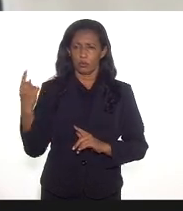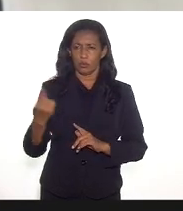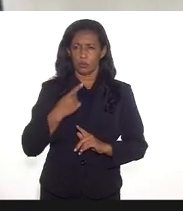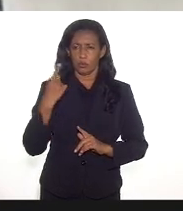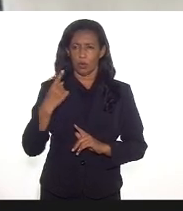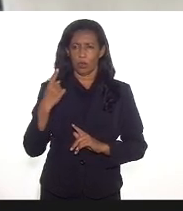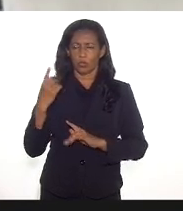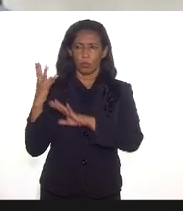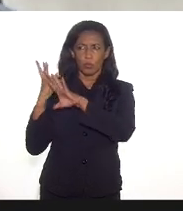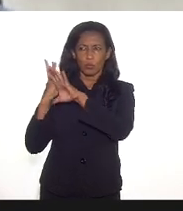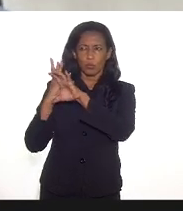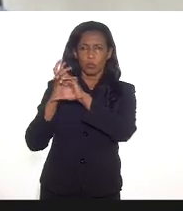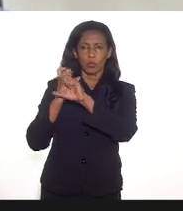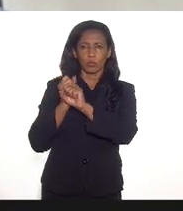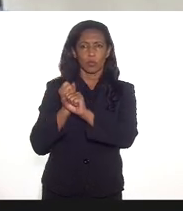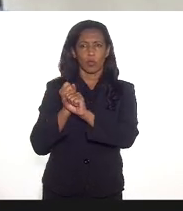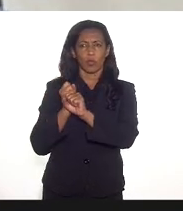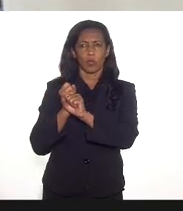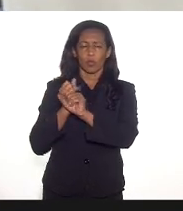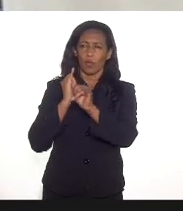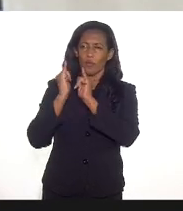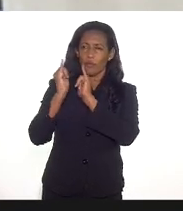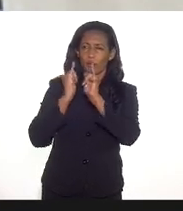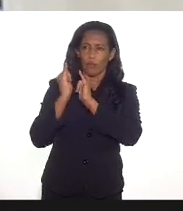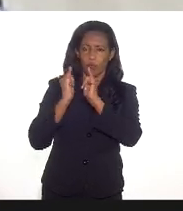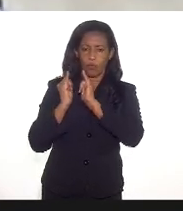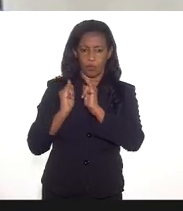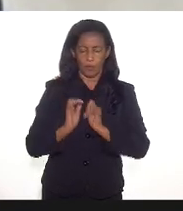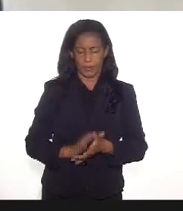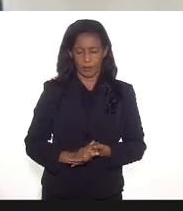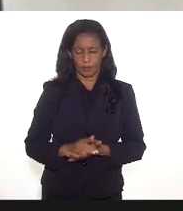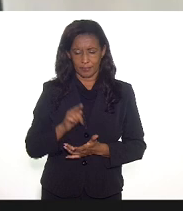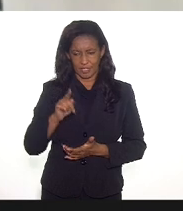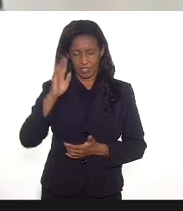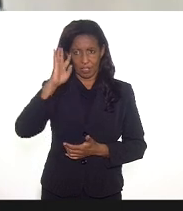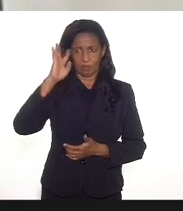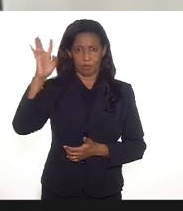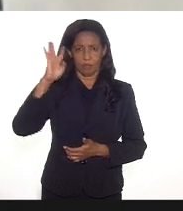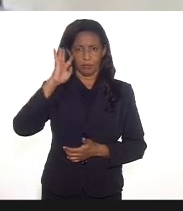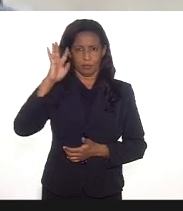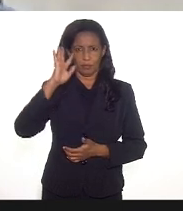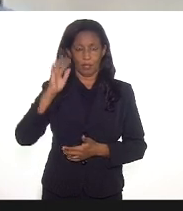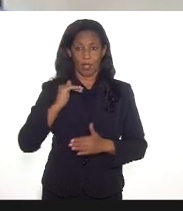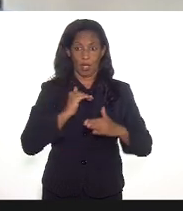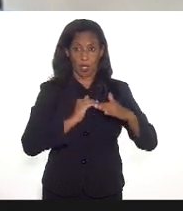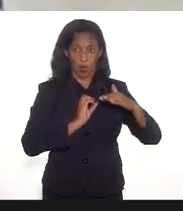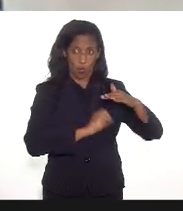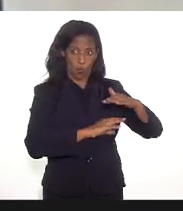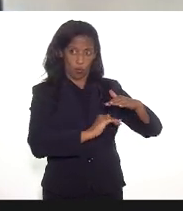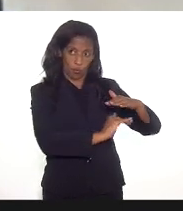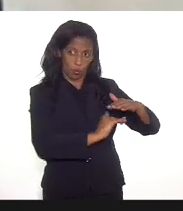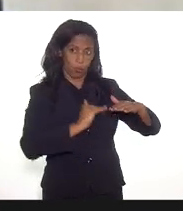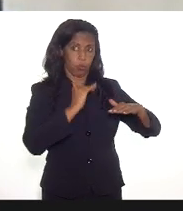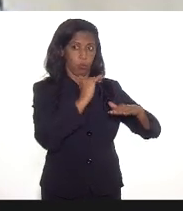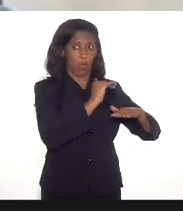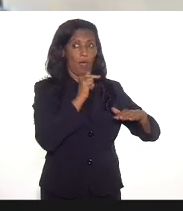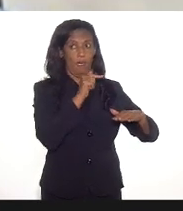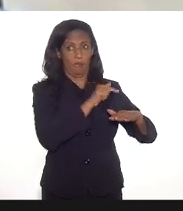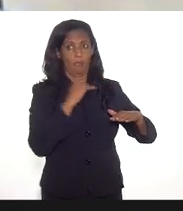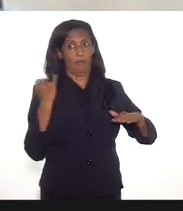de todos esses fundos. Então, eu queria deixar para reflexão o seguinte, que o Fundo Soberano, que é